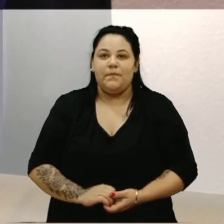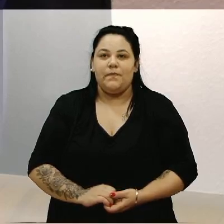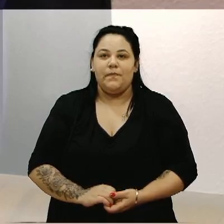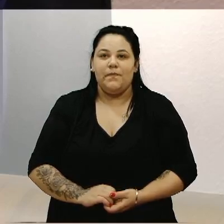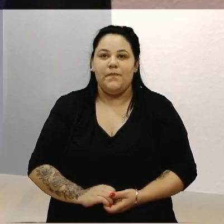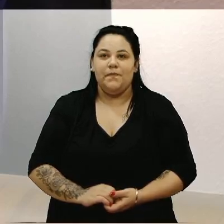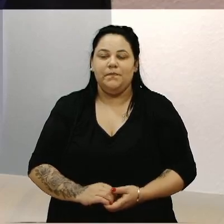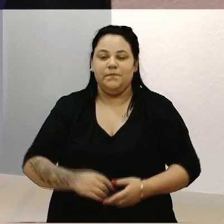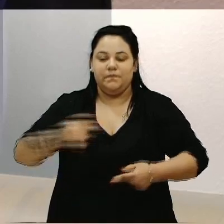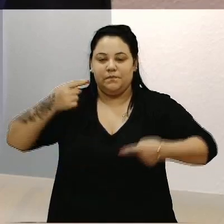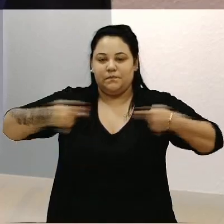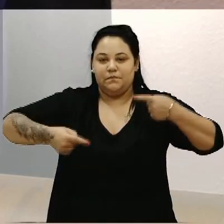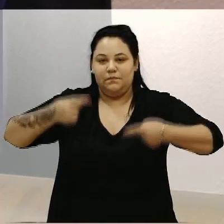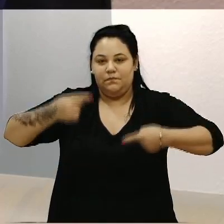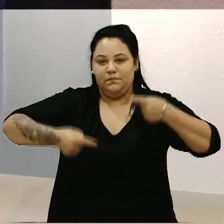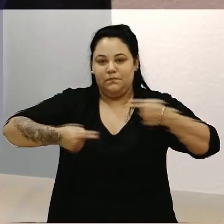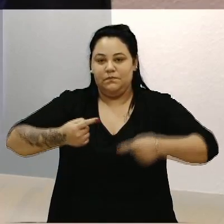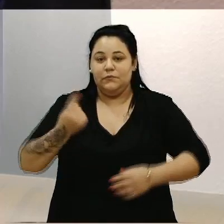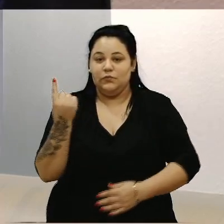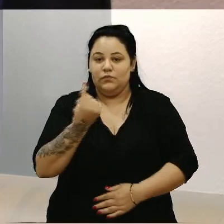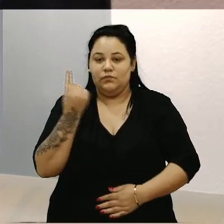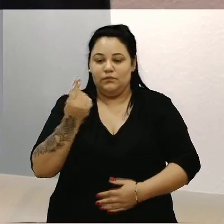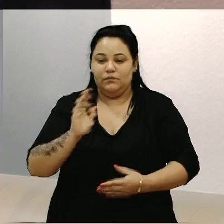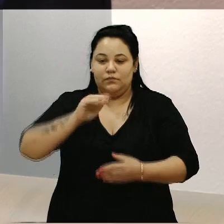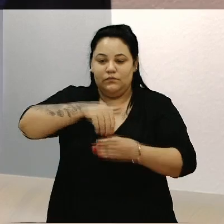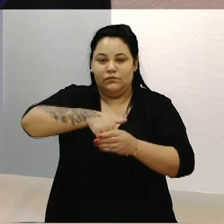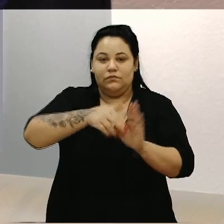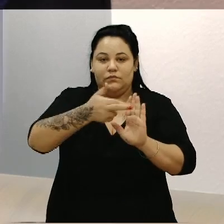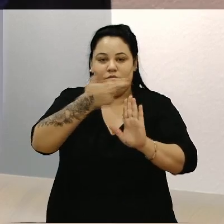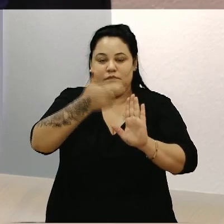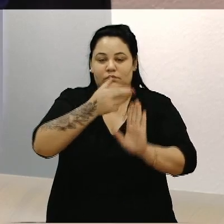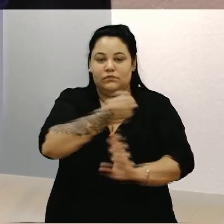Em discussão única e votação, requerimento número